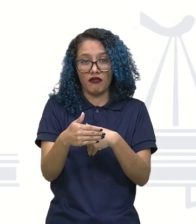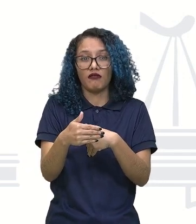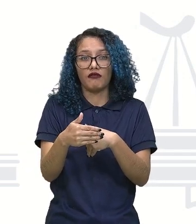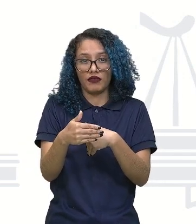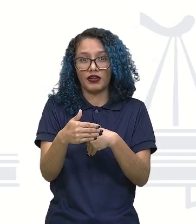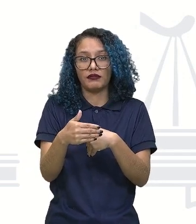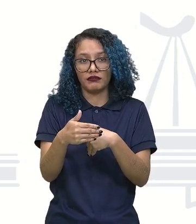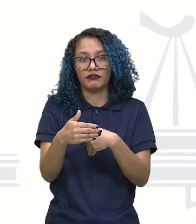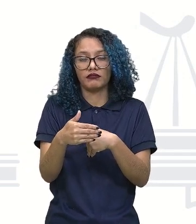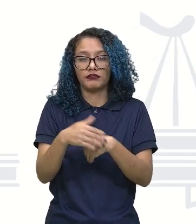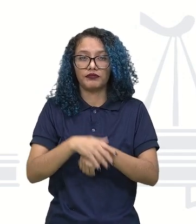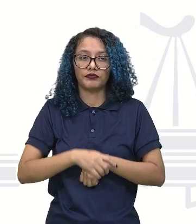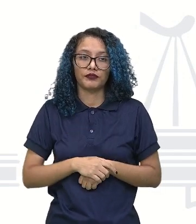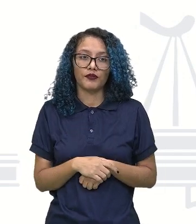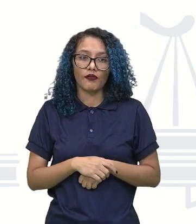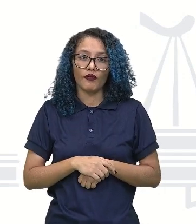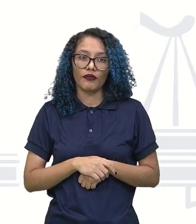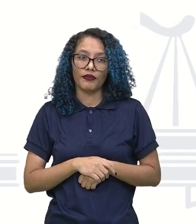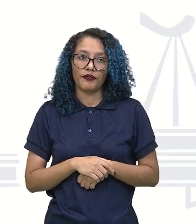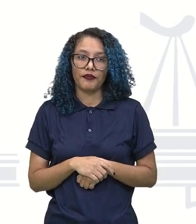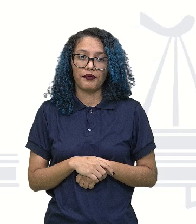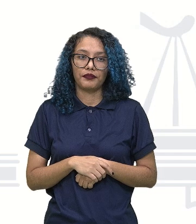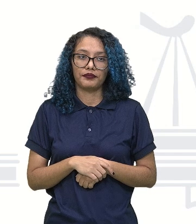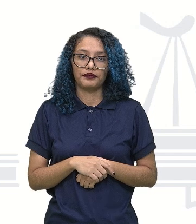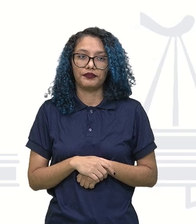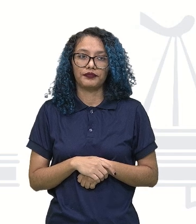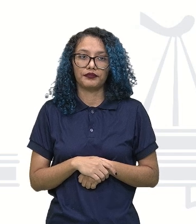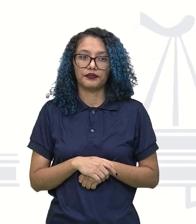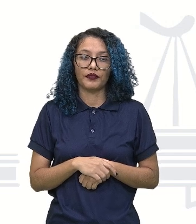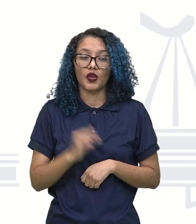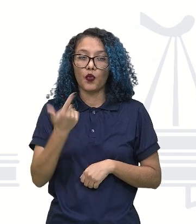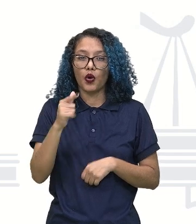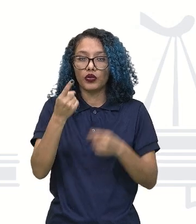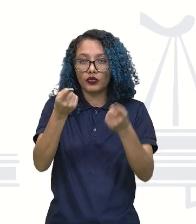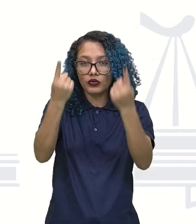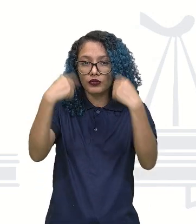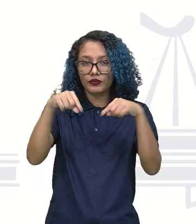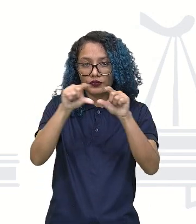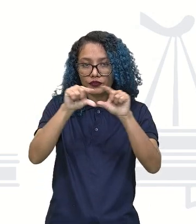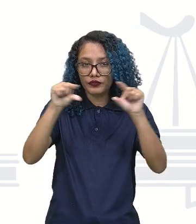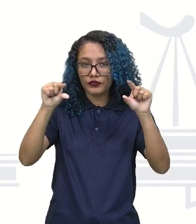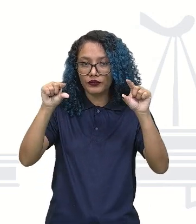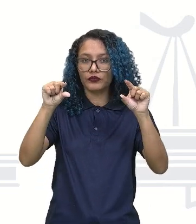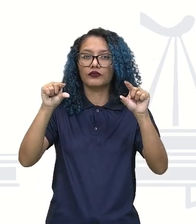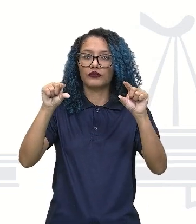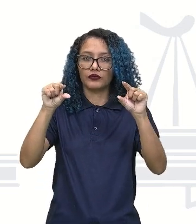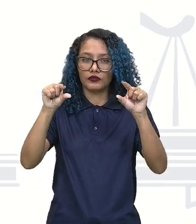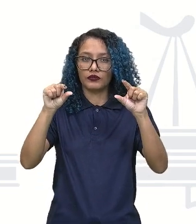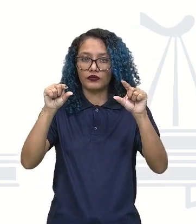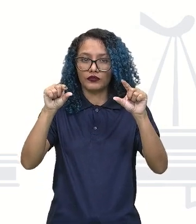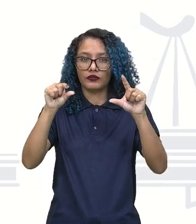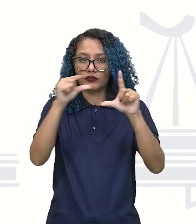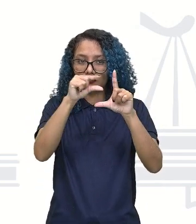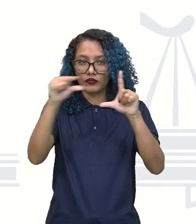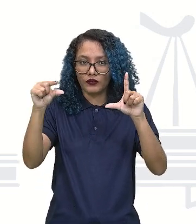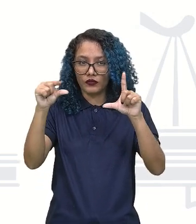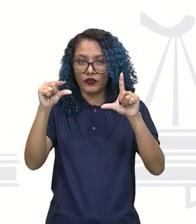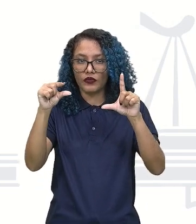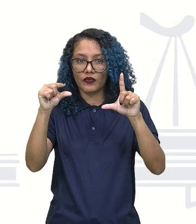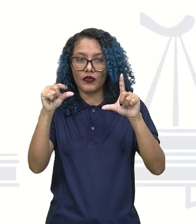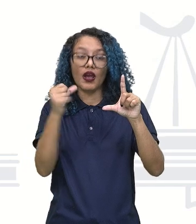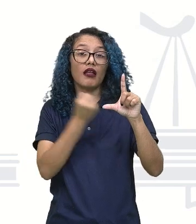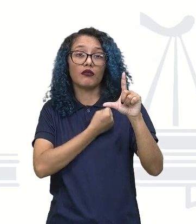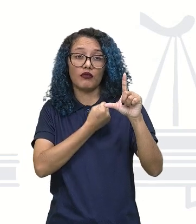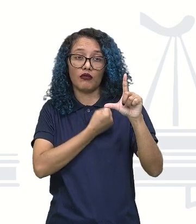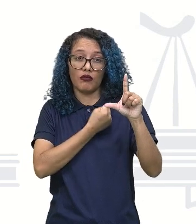esta avaliação. E aí você vai colocar depois o próximo preenchimento, já vem aqui o valor dela, né? Aí você vai colocar